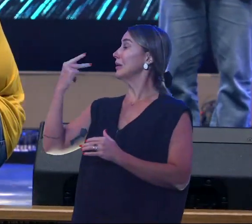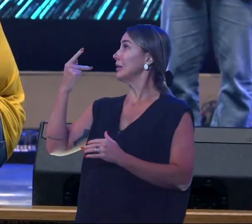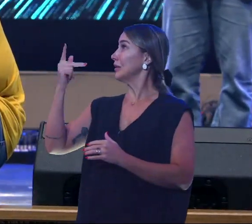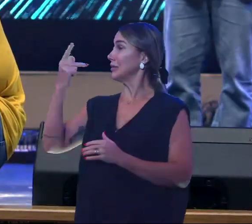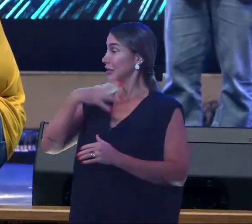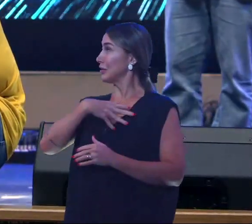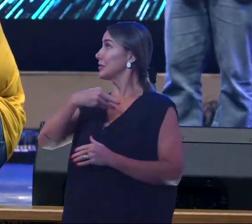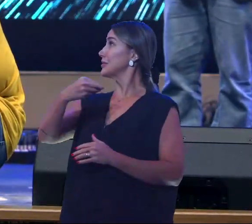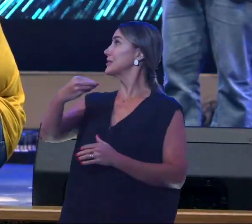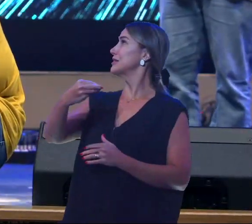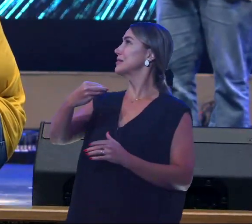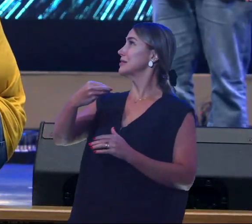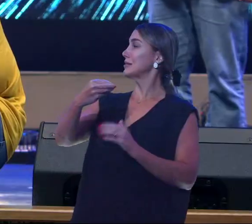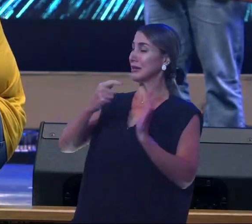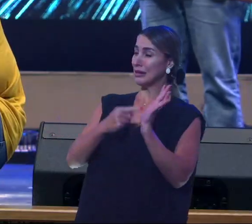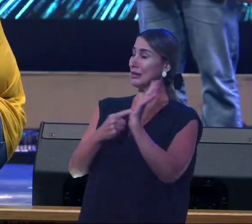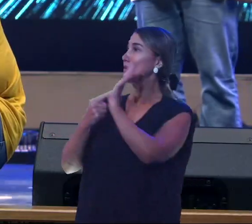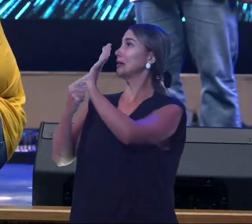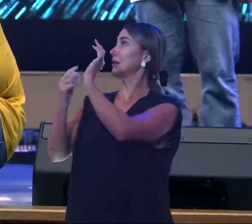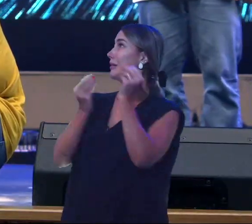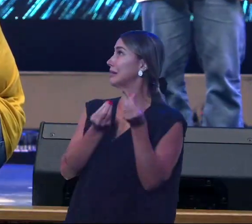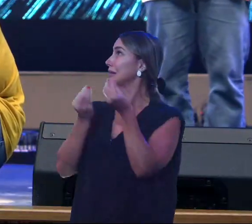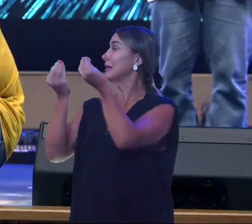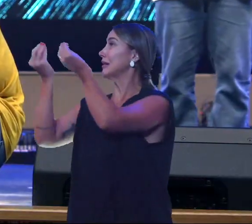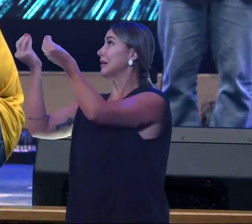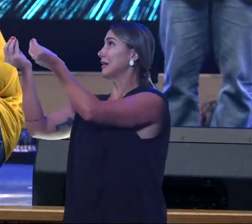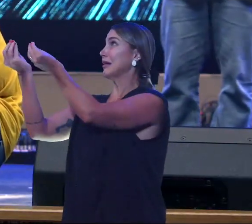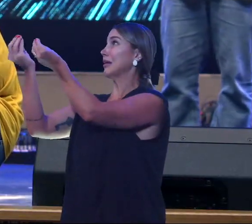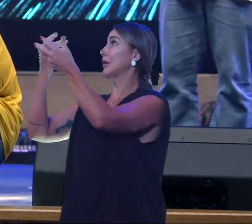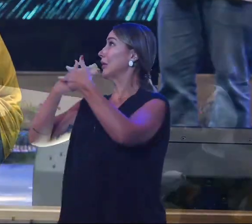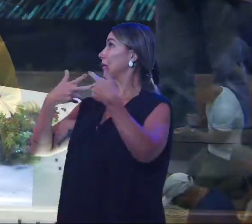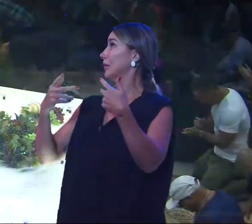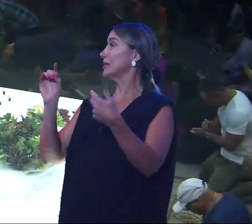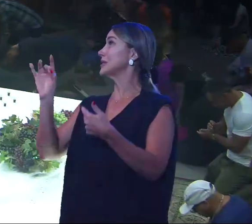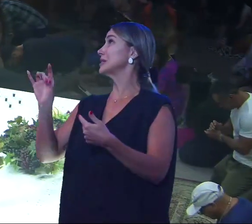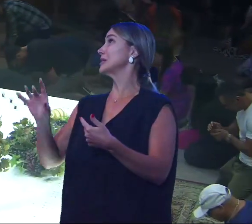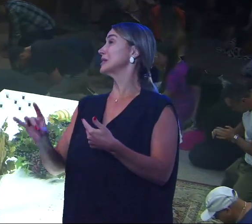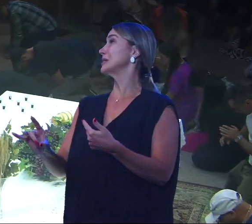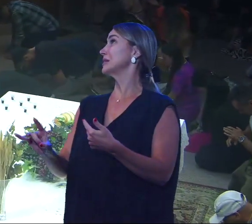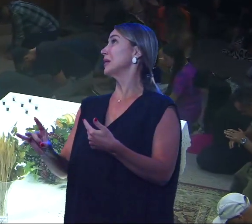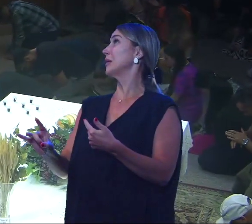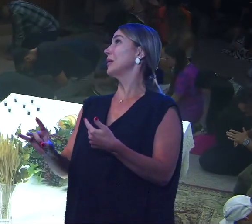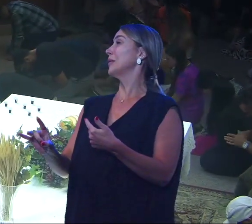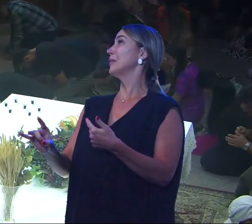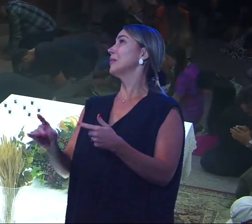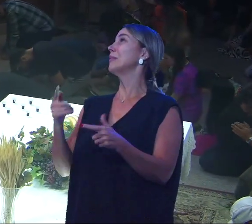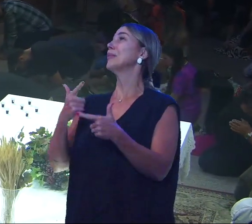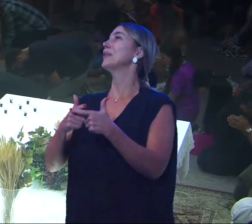Mas eles vieram aqui na frente entregar tudo isso porque eles querem que o Senhor seja o maior tesouro na vida deles, Pai.